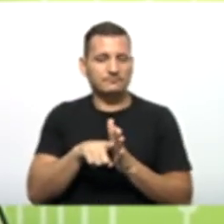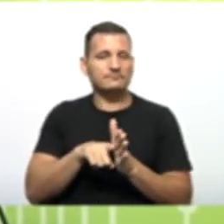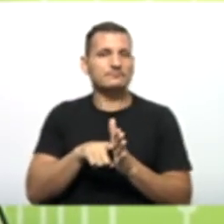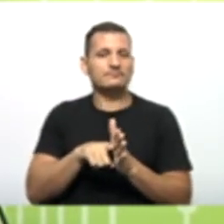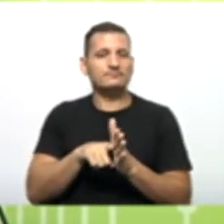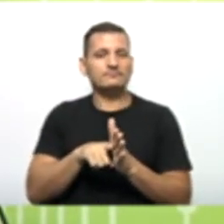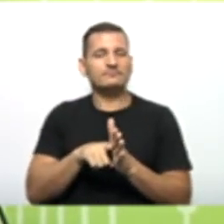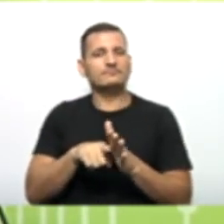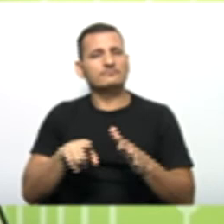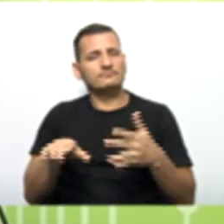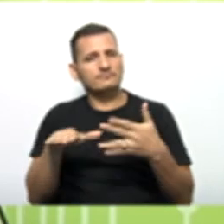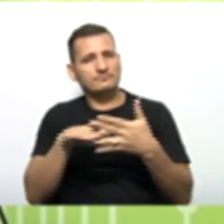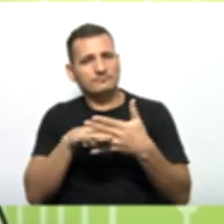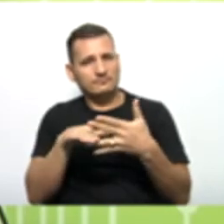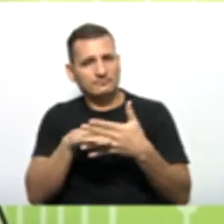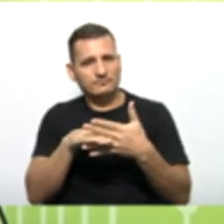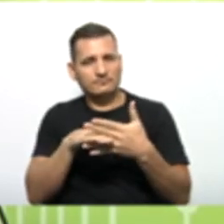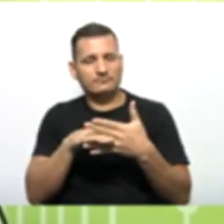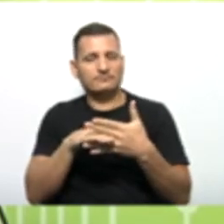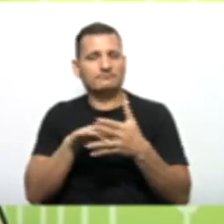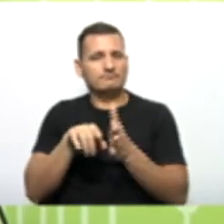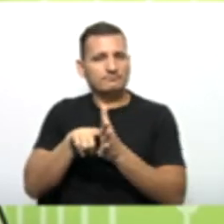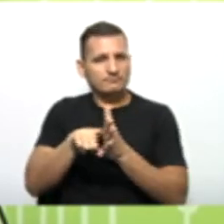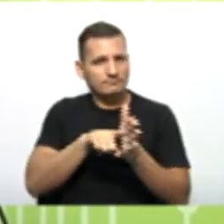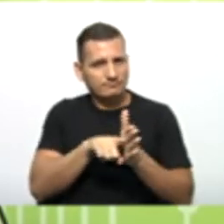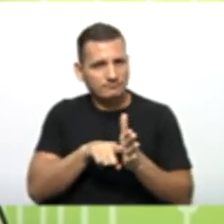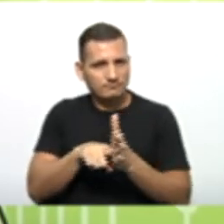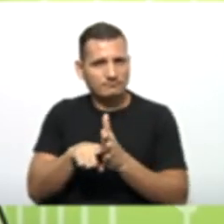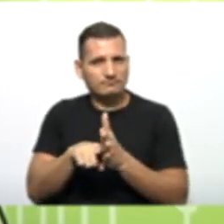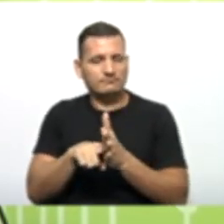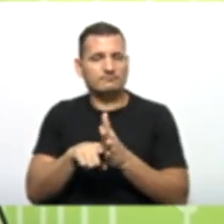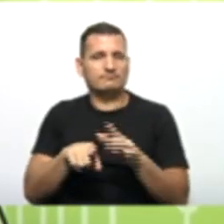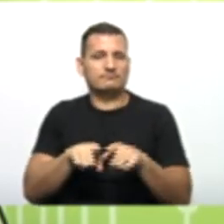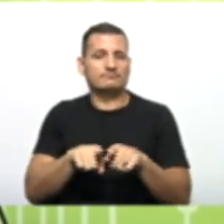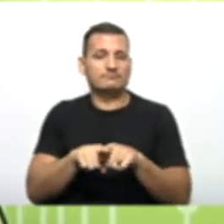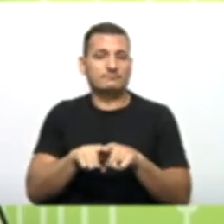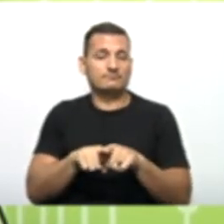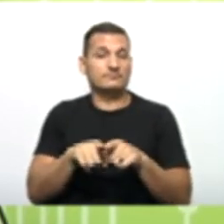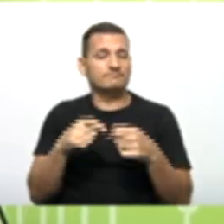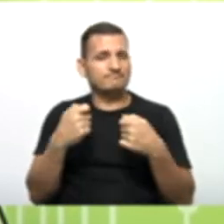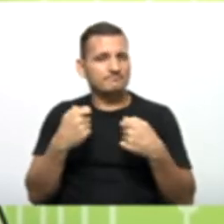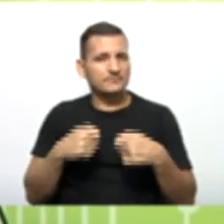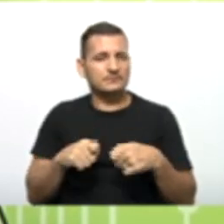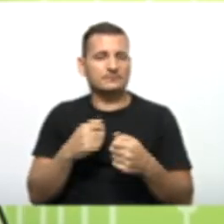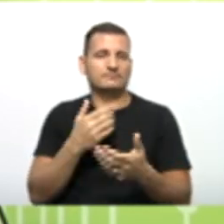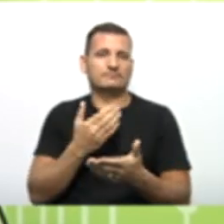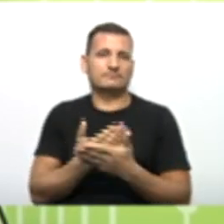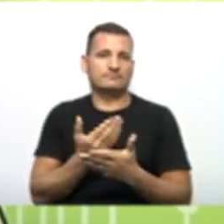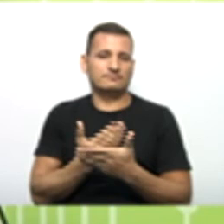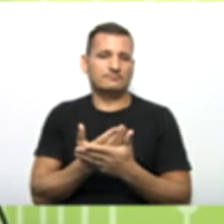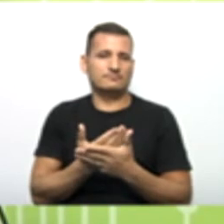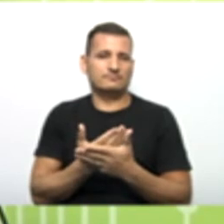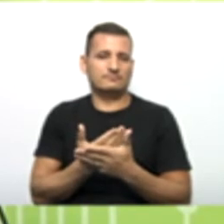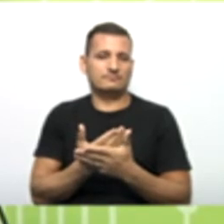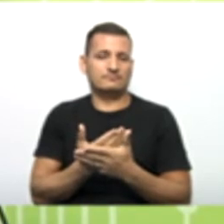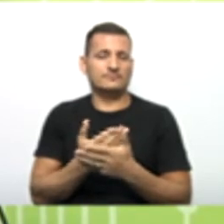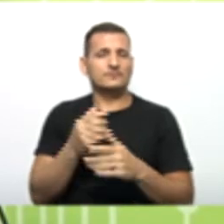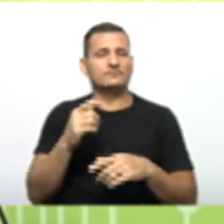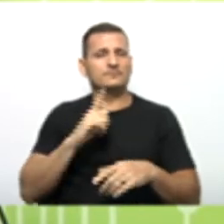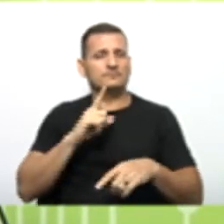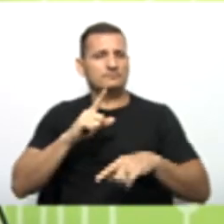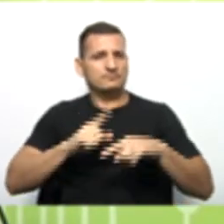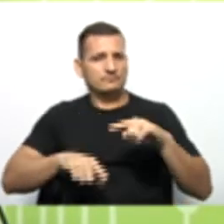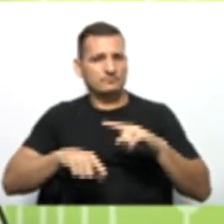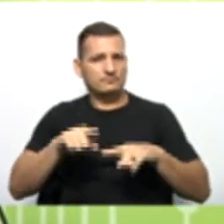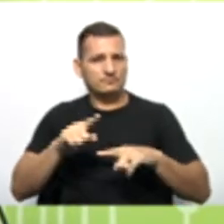os intervalos e vocês têm também do colégio então tem que estudar a parte pessoal material de apoio que